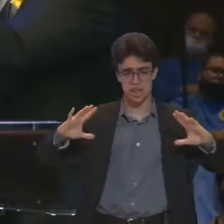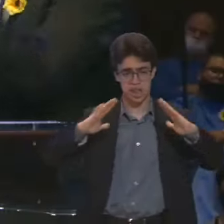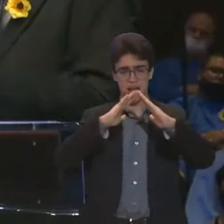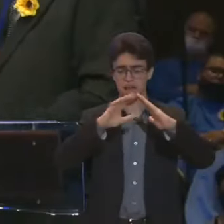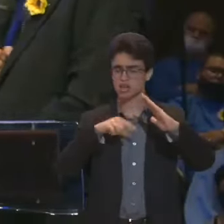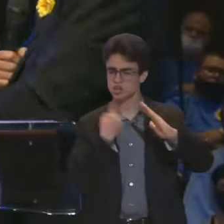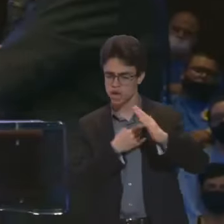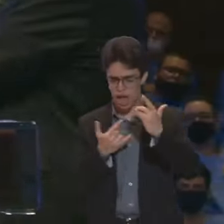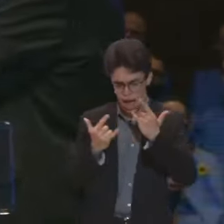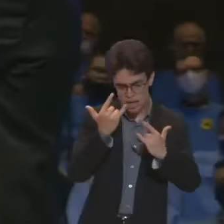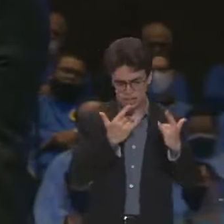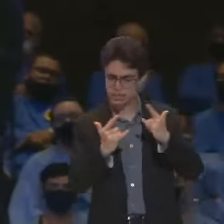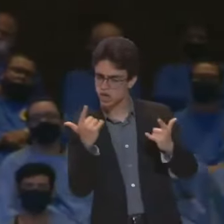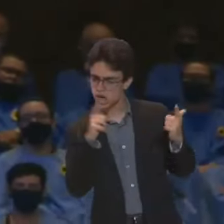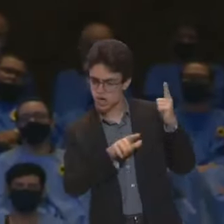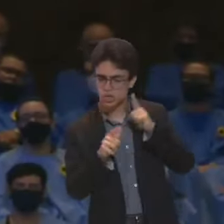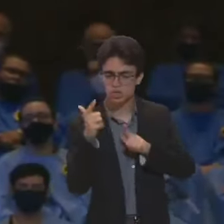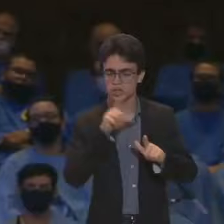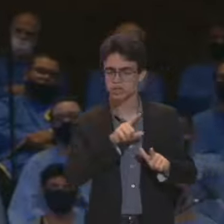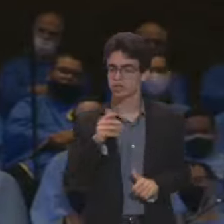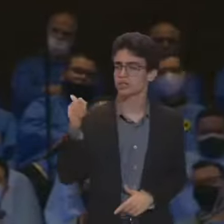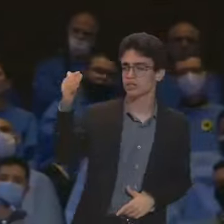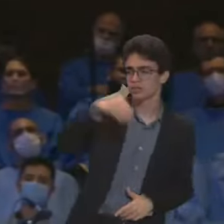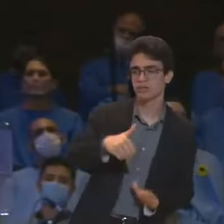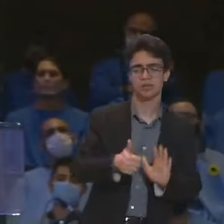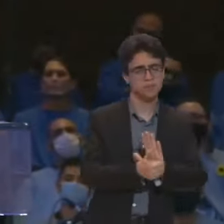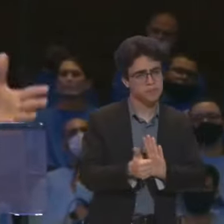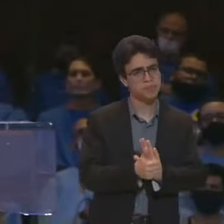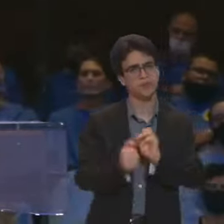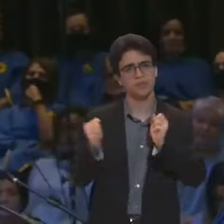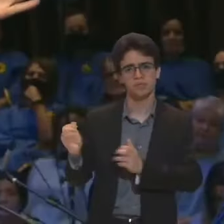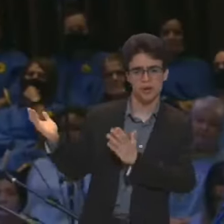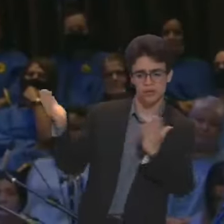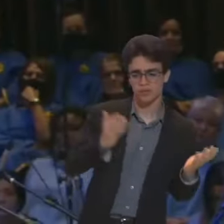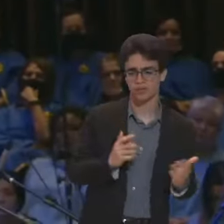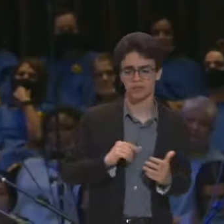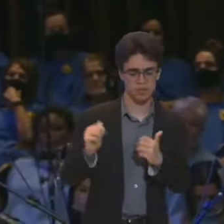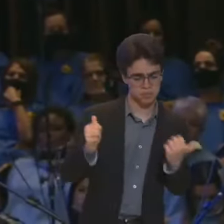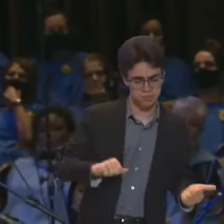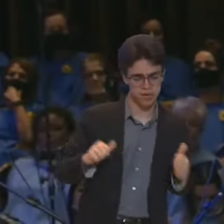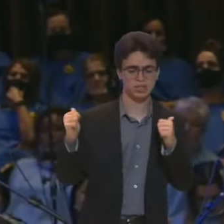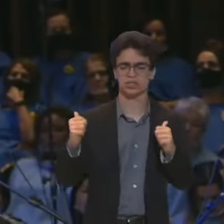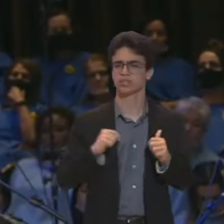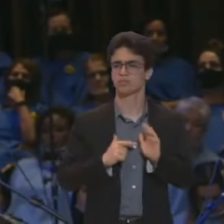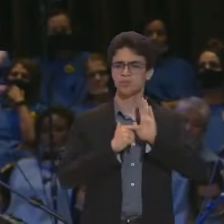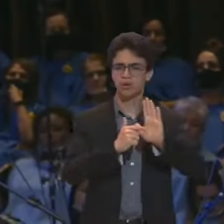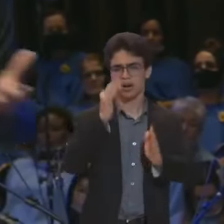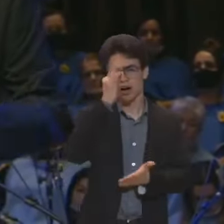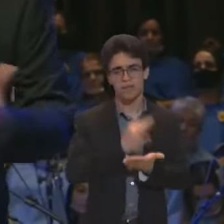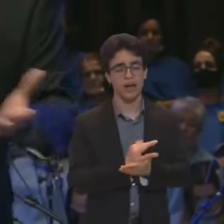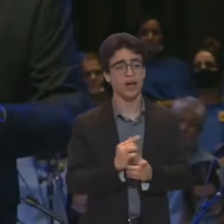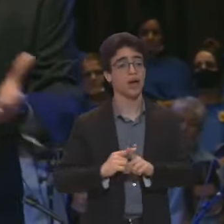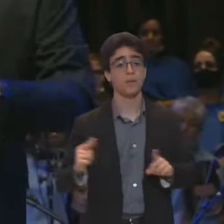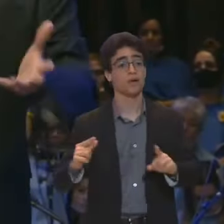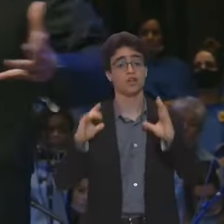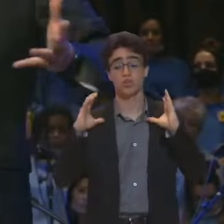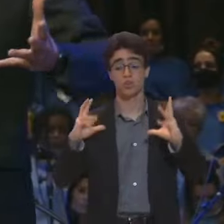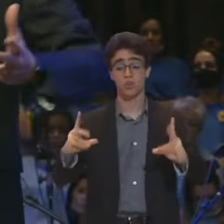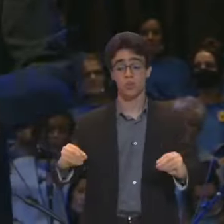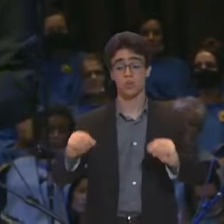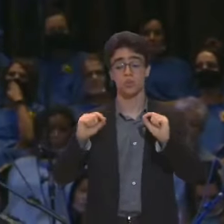o conquistar a pessoa, trazer para a primeira igreja batista, aqui se aloca, batiza, faz sua profissão de fé. Mas tudo começa